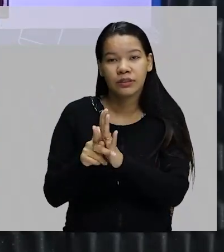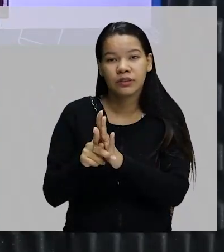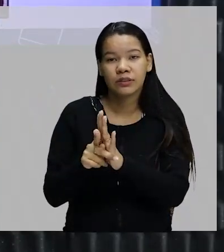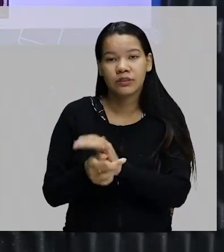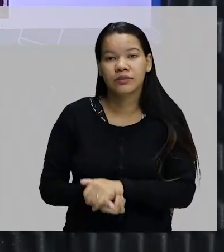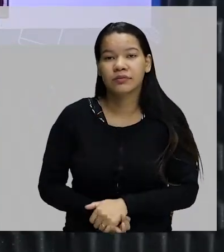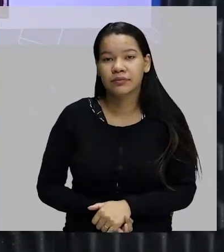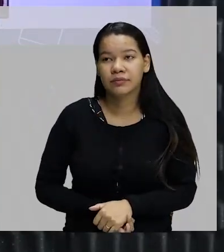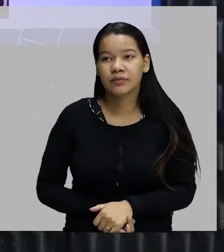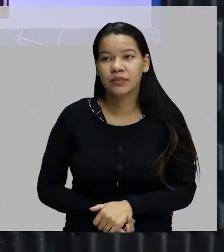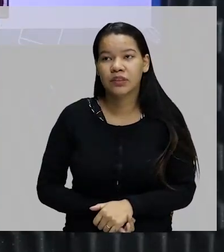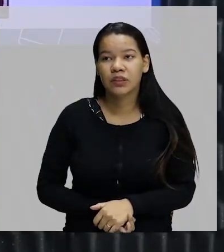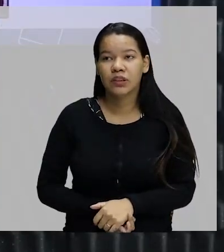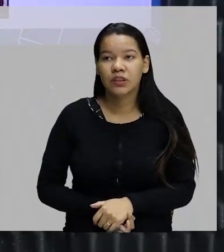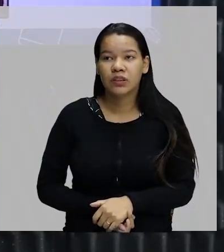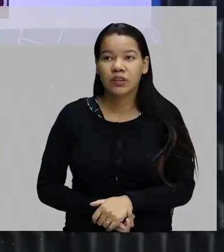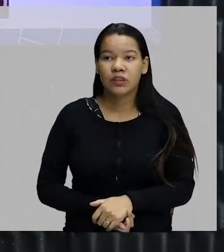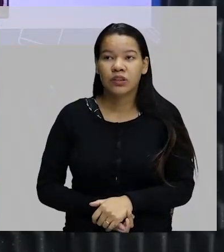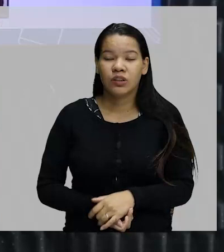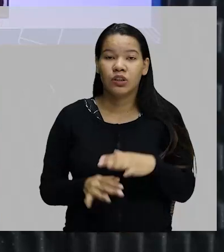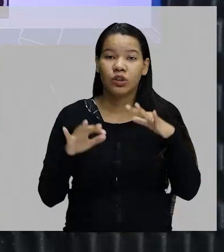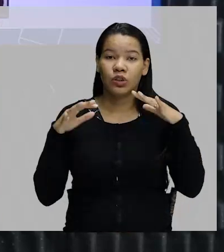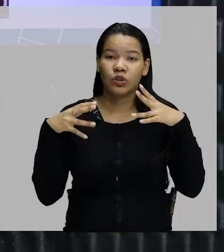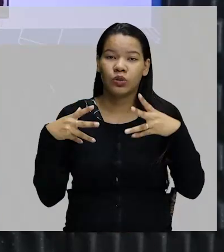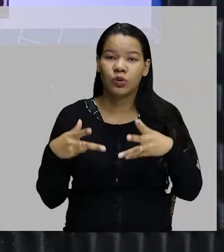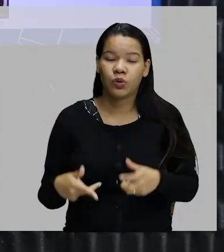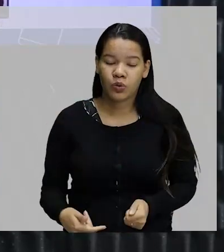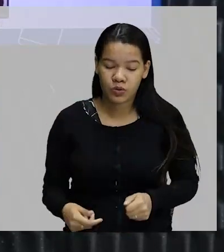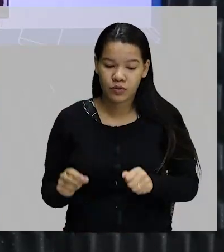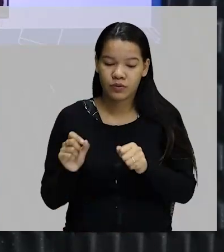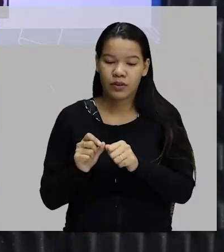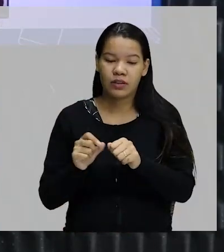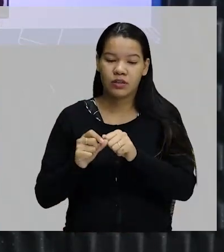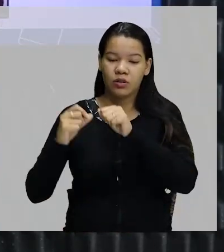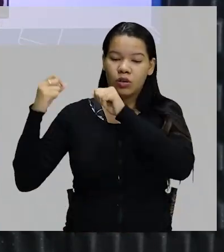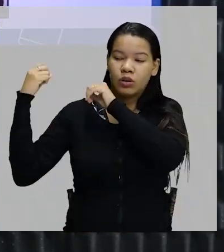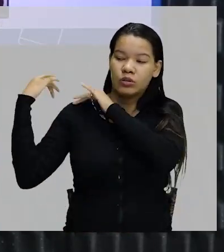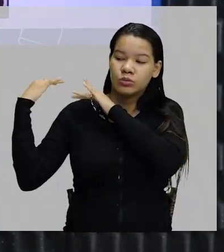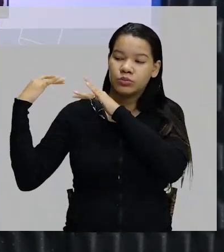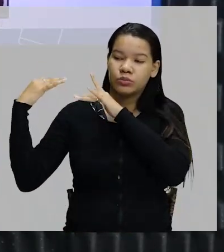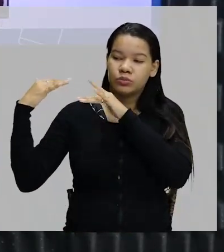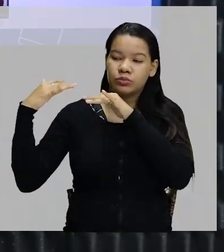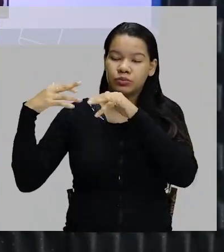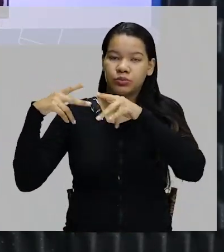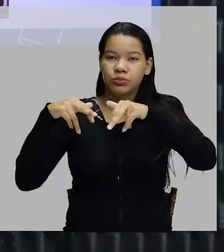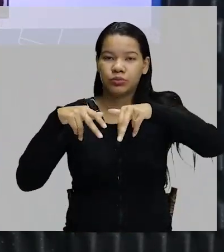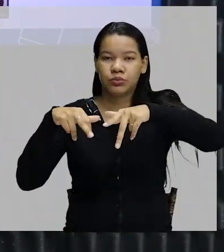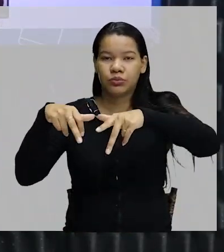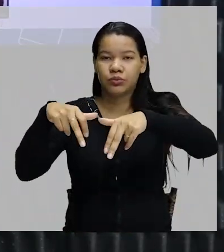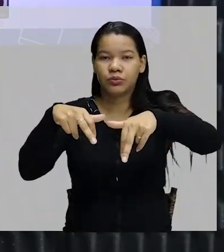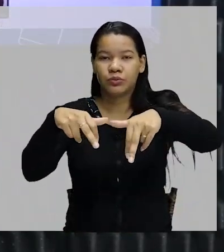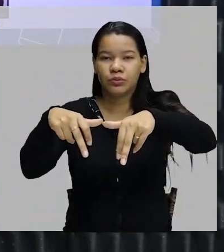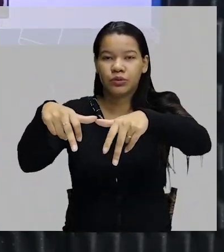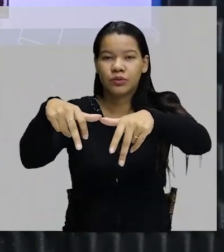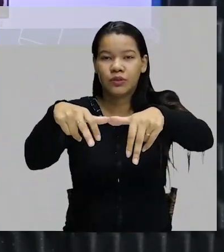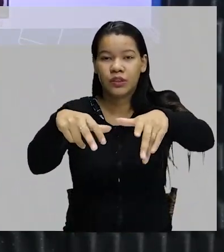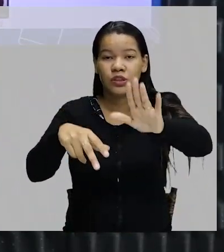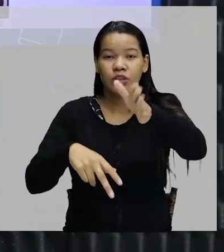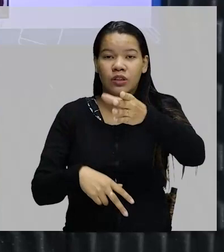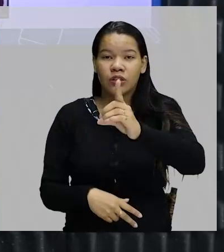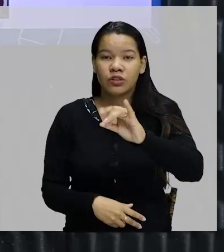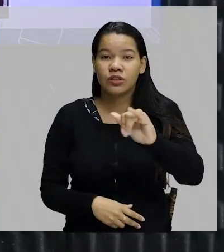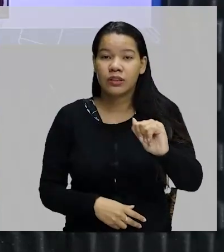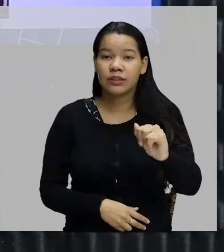amanhecer, todo mundo faz uma espécie de desfile. Sai todo mundo de lá da capela de São Pedro, aí já é dia 30 de junho, que é